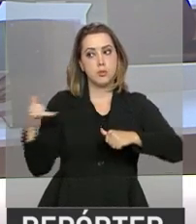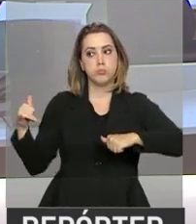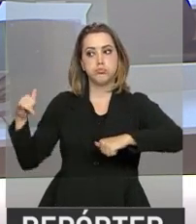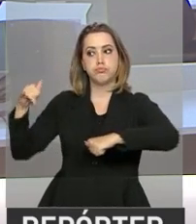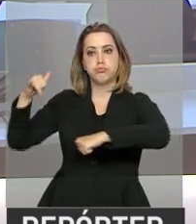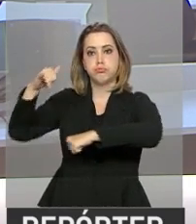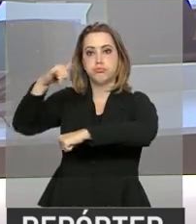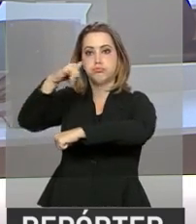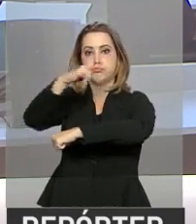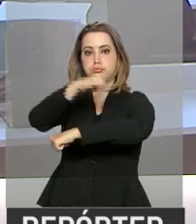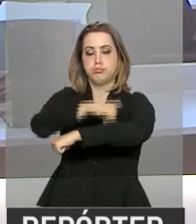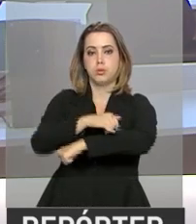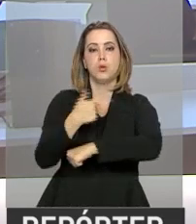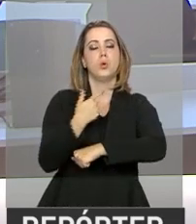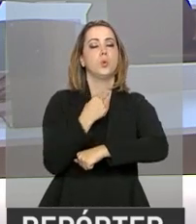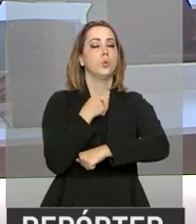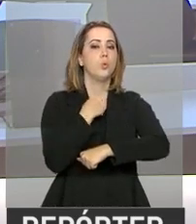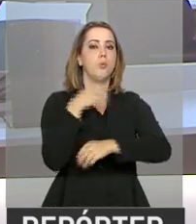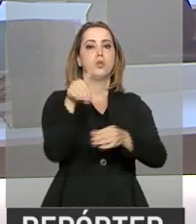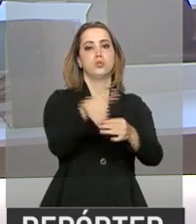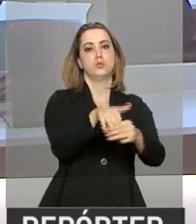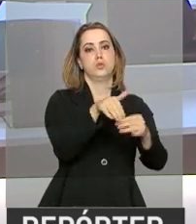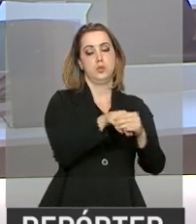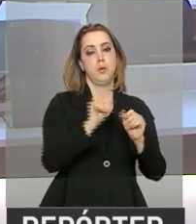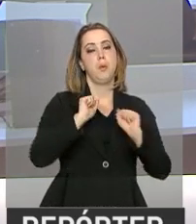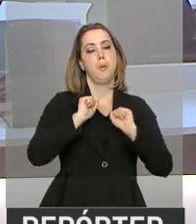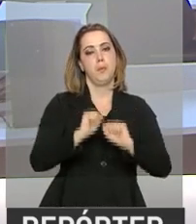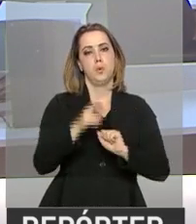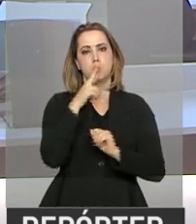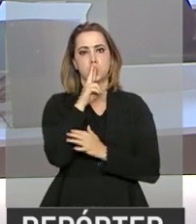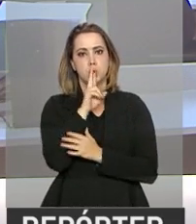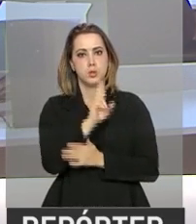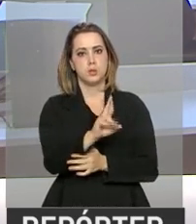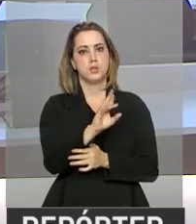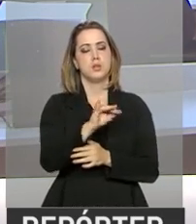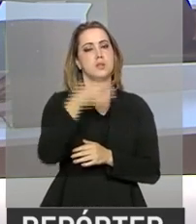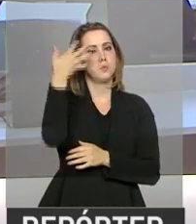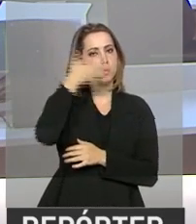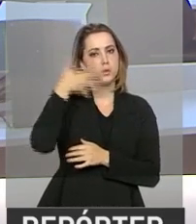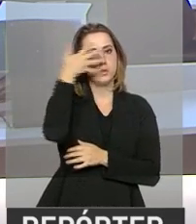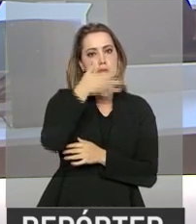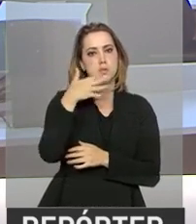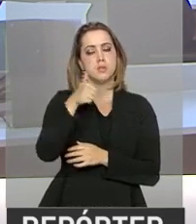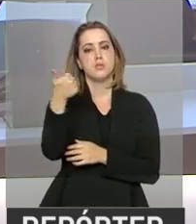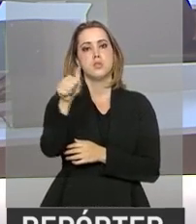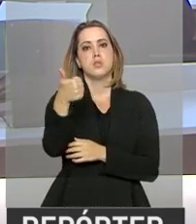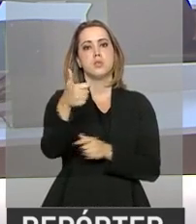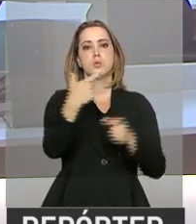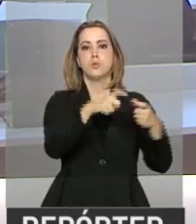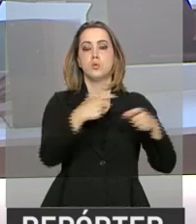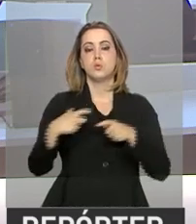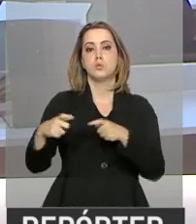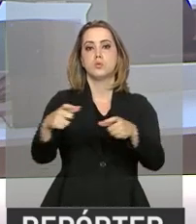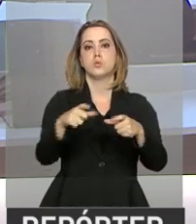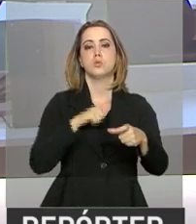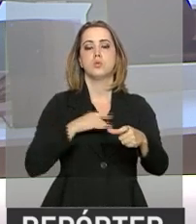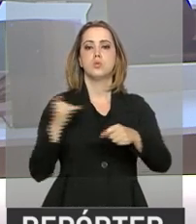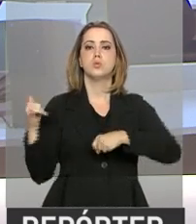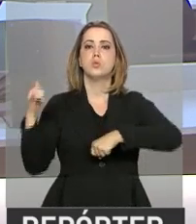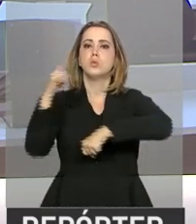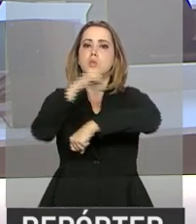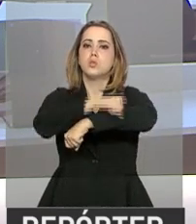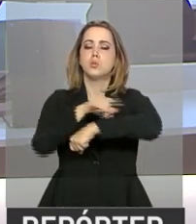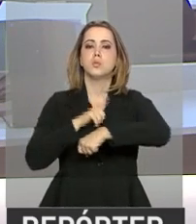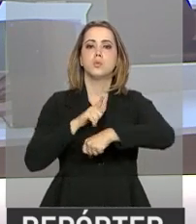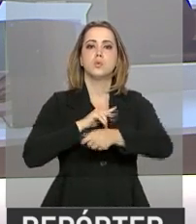e não puderem participar da votação vão poder justificar o voto em 11 terminais da rede infraero os aeroportos que